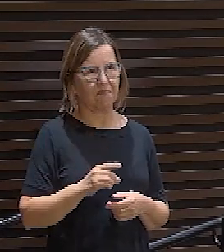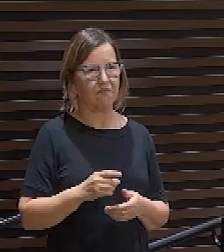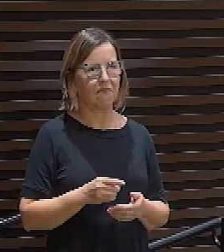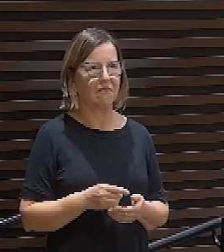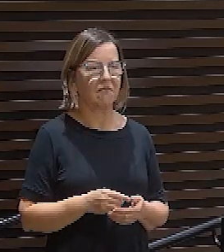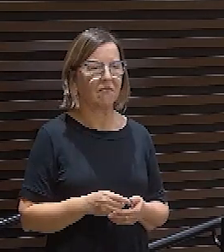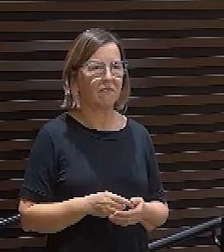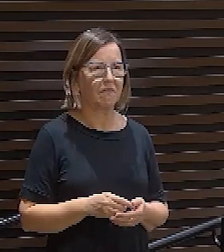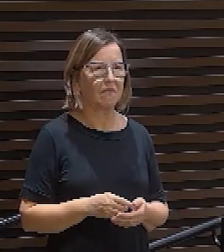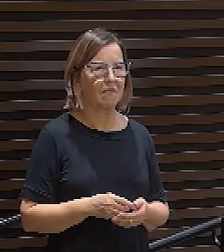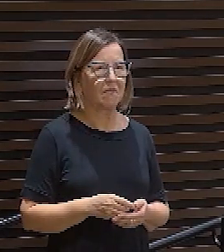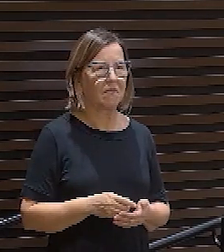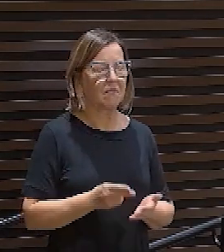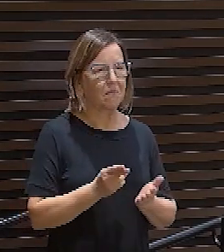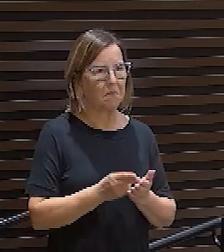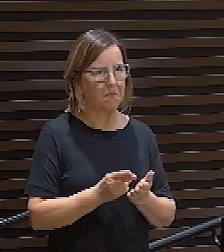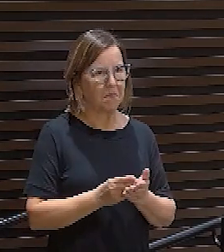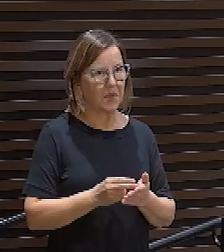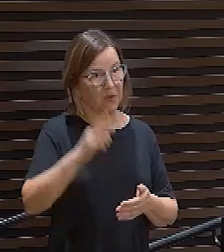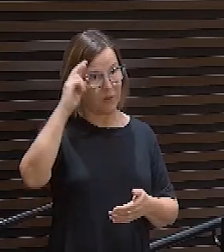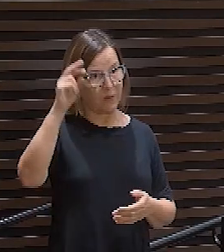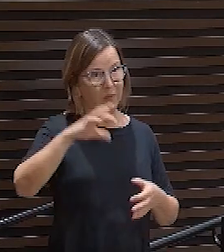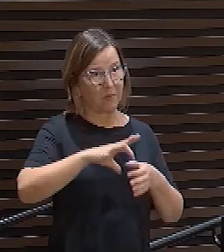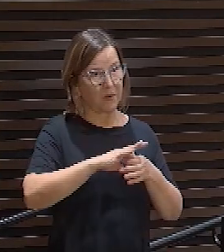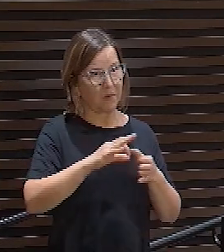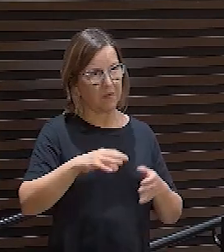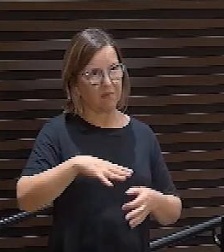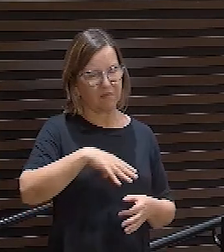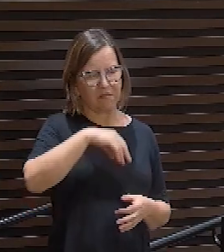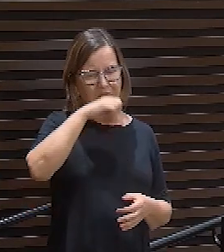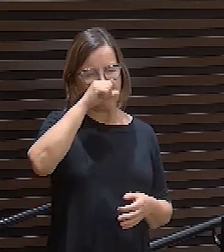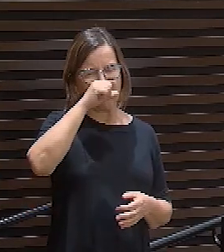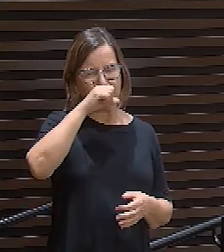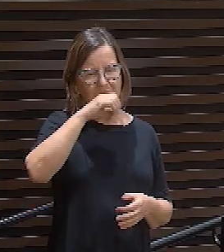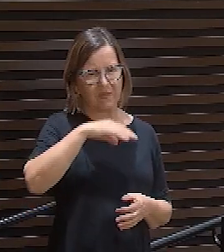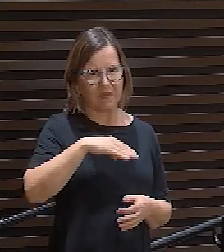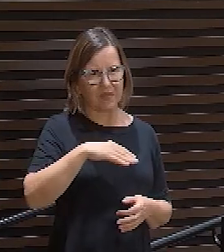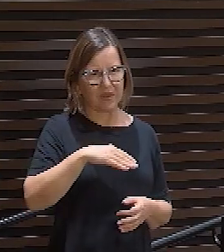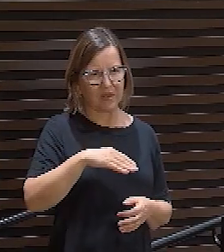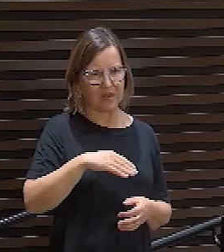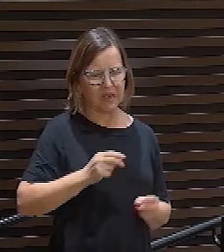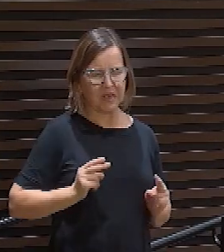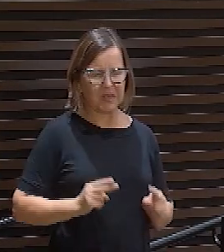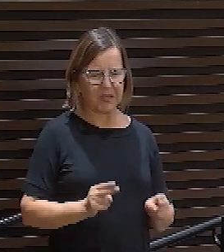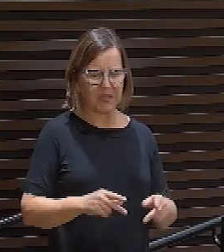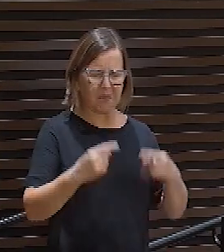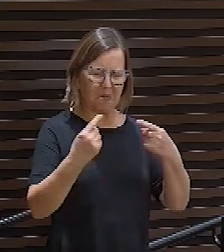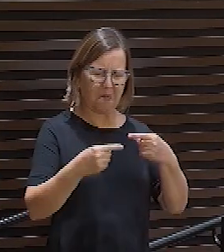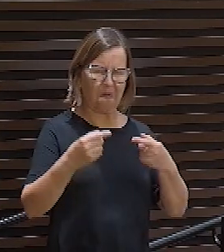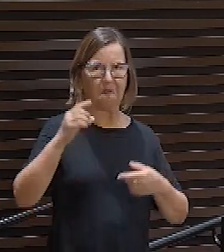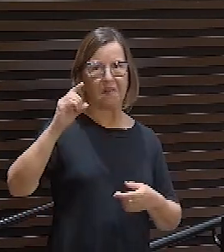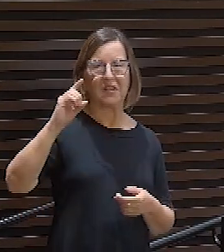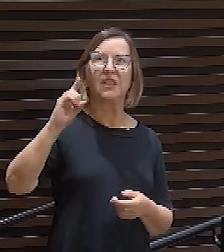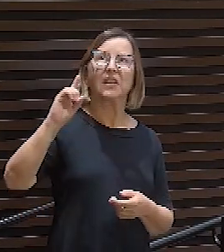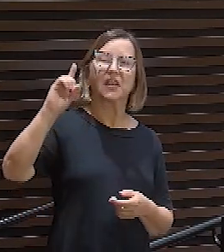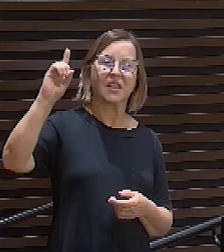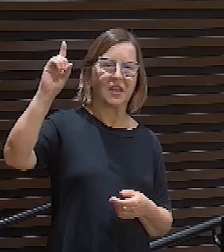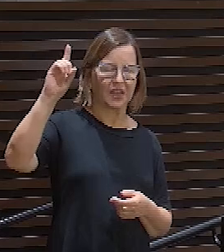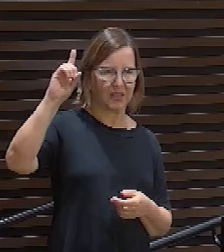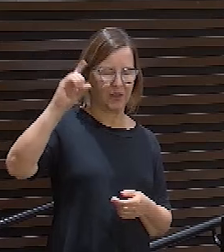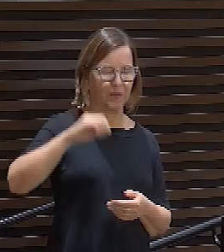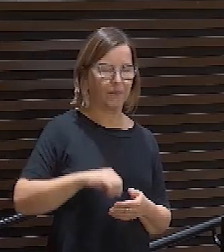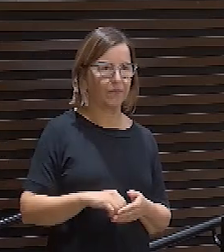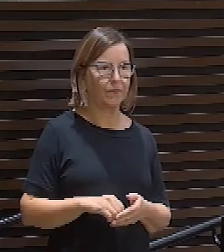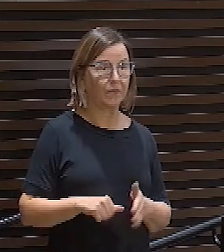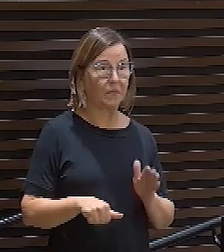permitido respirar pelo Senhor, ele está desafiando e se rebelando contra o Criador. A primeira vez que os homens